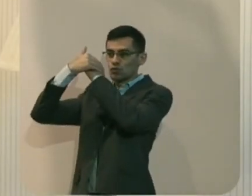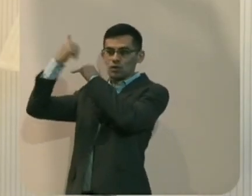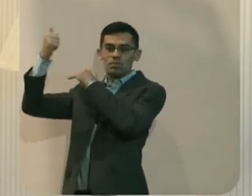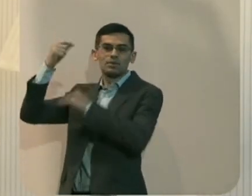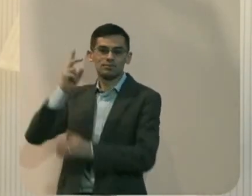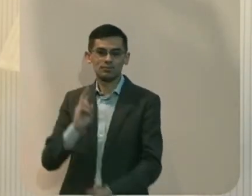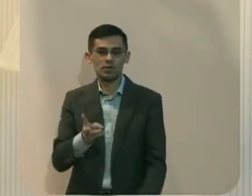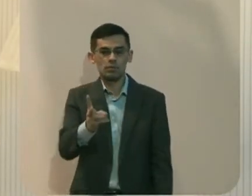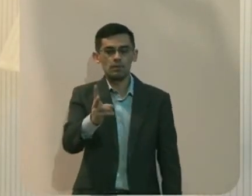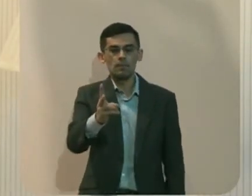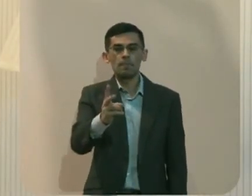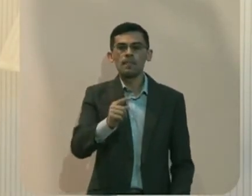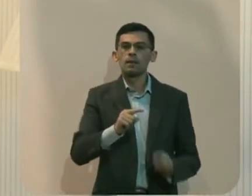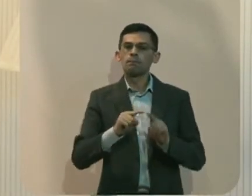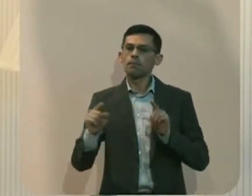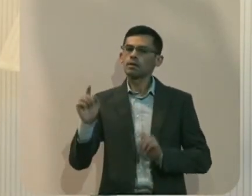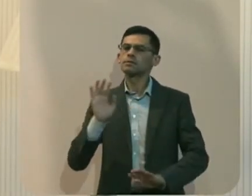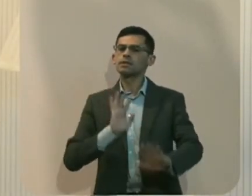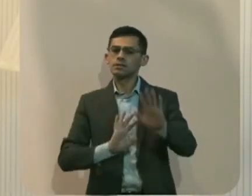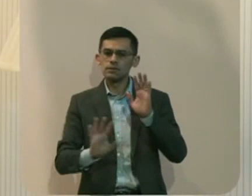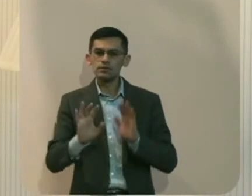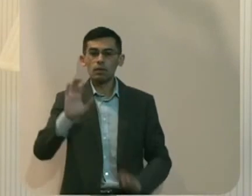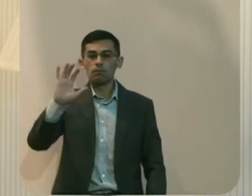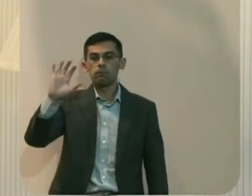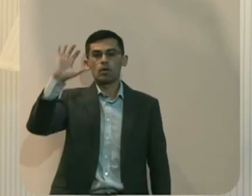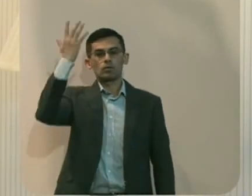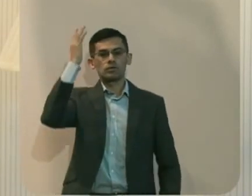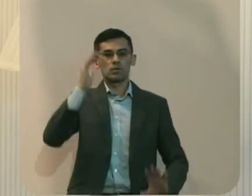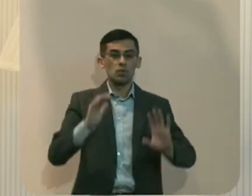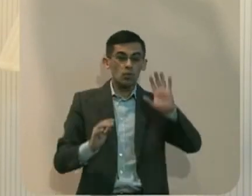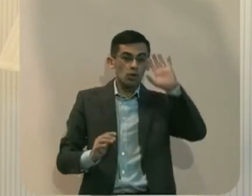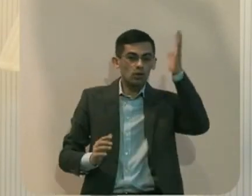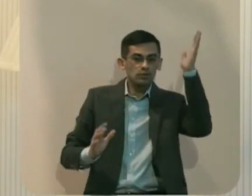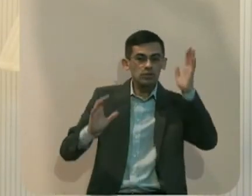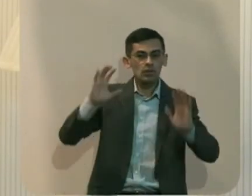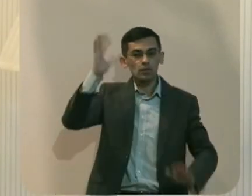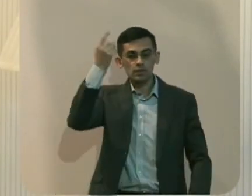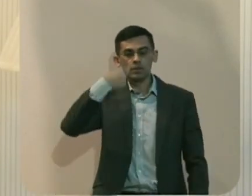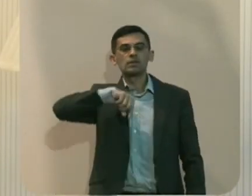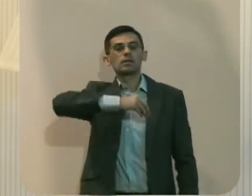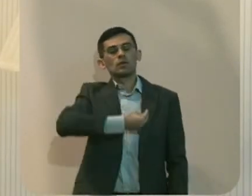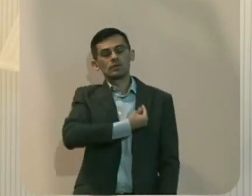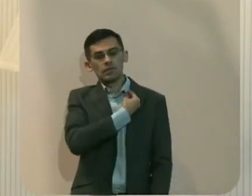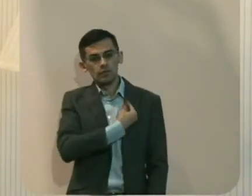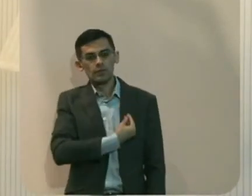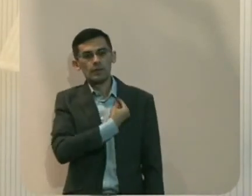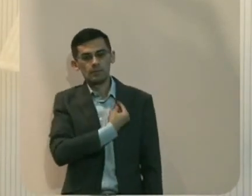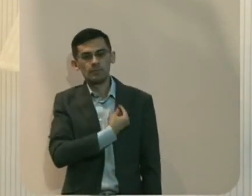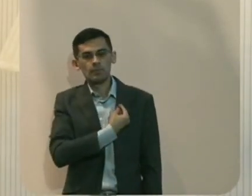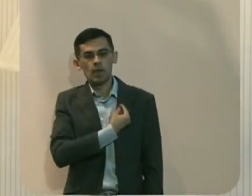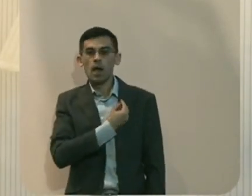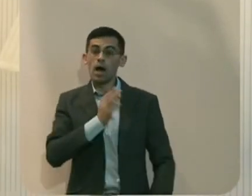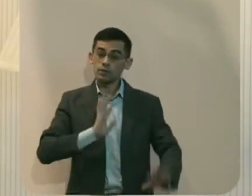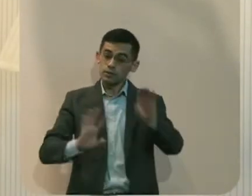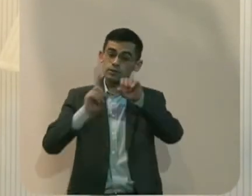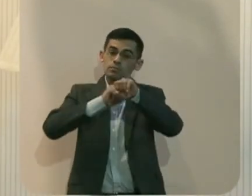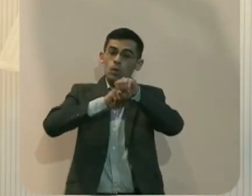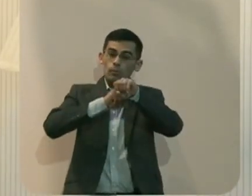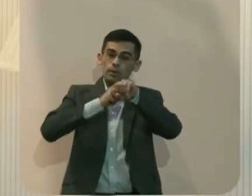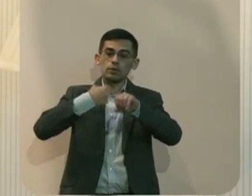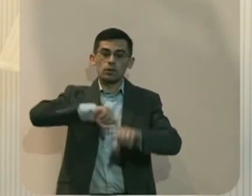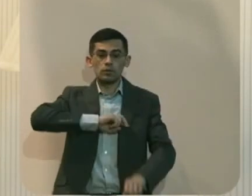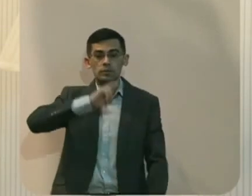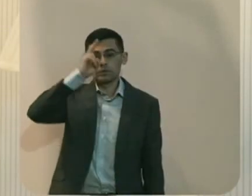vida. É interessante como essas coisas vão acontecendo na vida da gente. Tem determinados momentos da